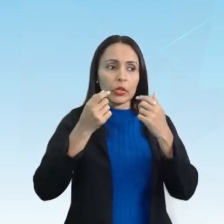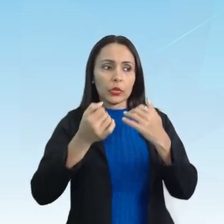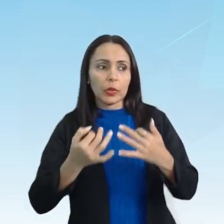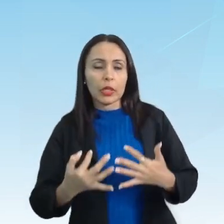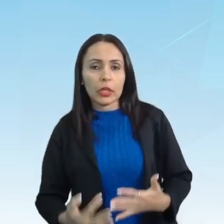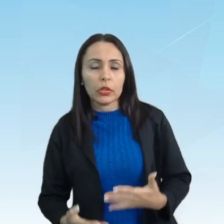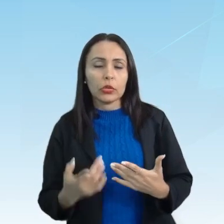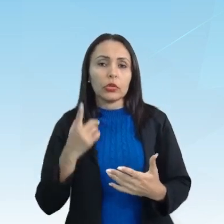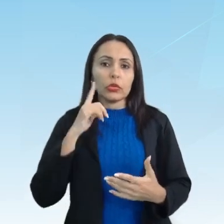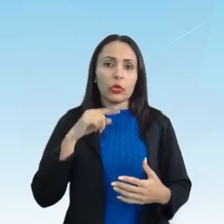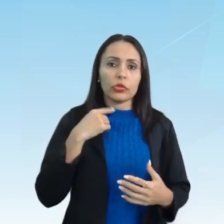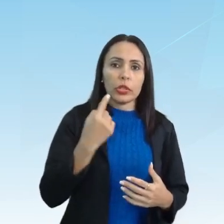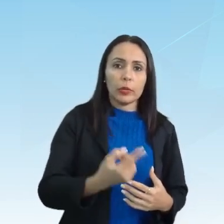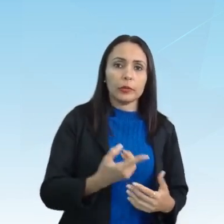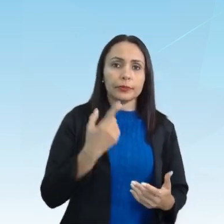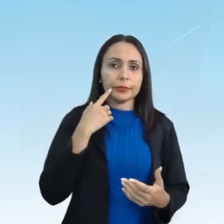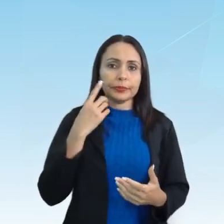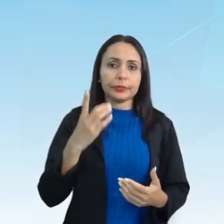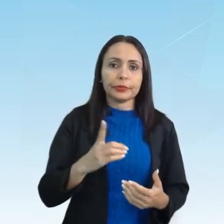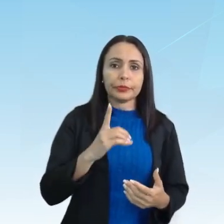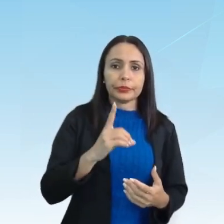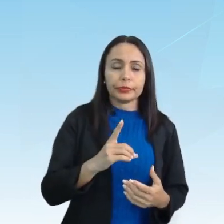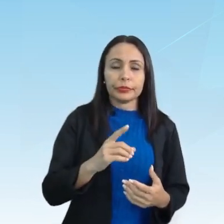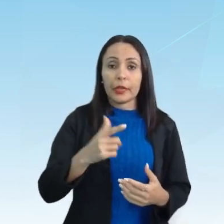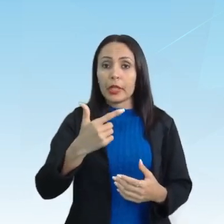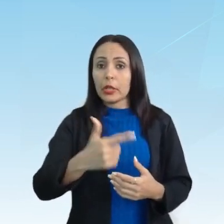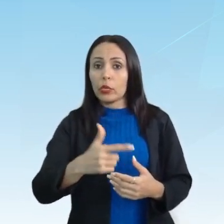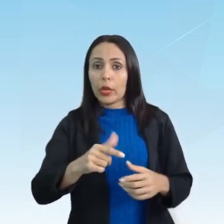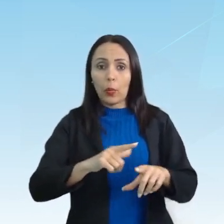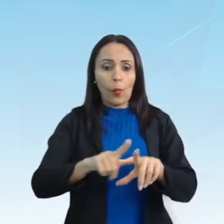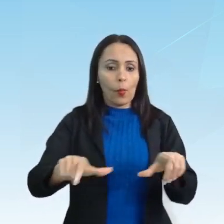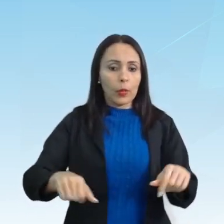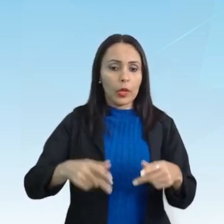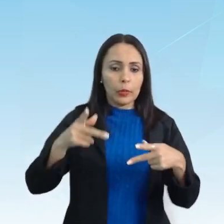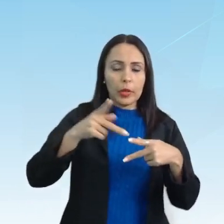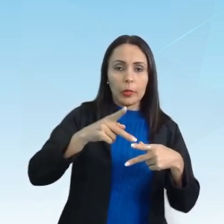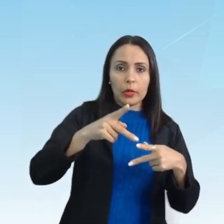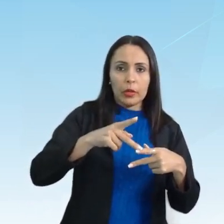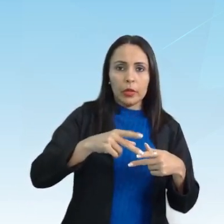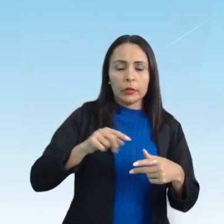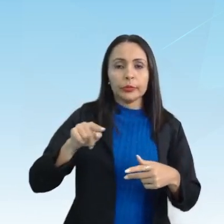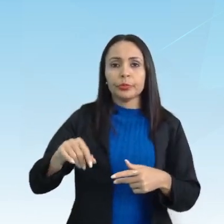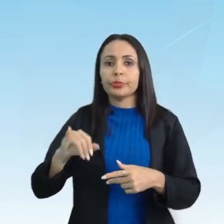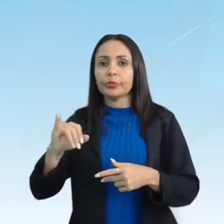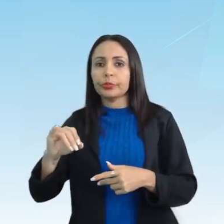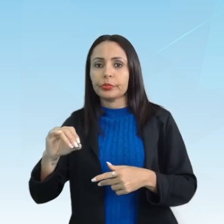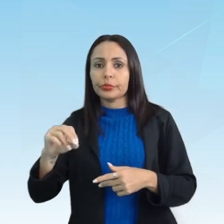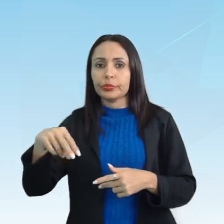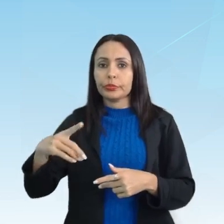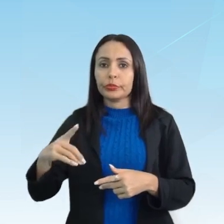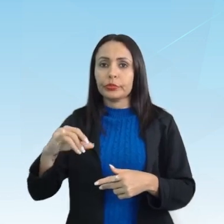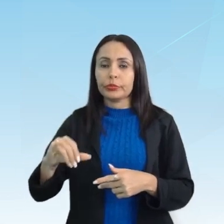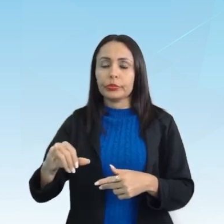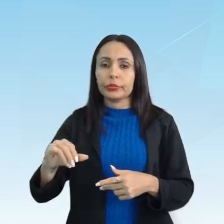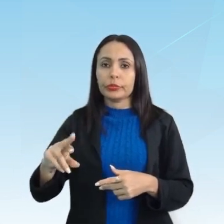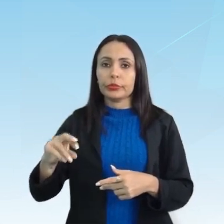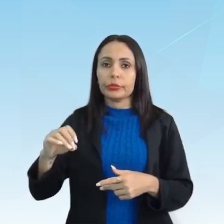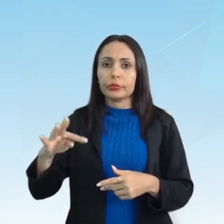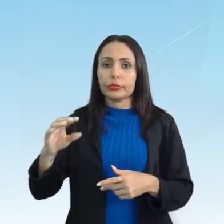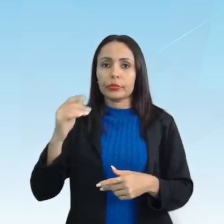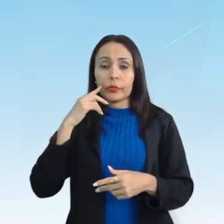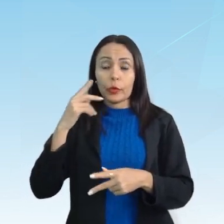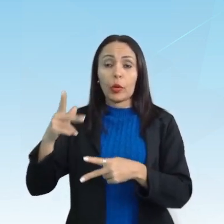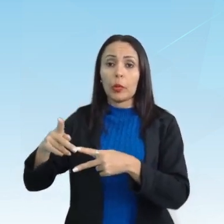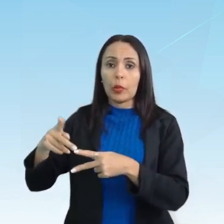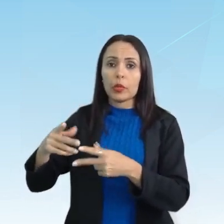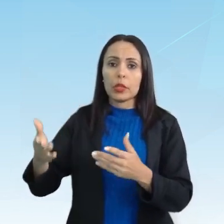temos justamente os diretos sem a preposição, indireto com preposição. Direto, o que e quem? São as